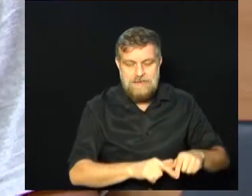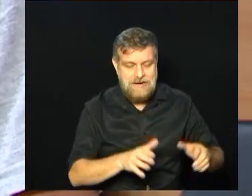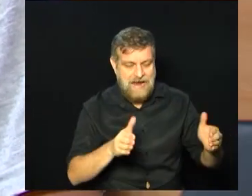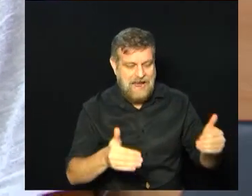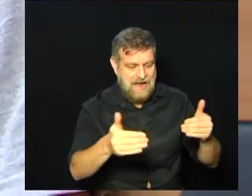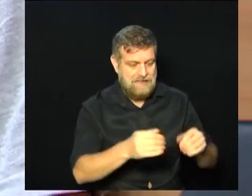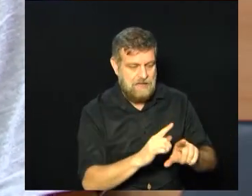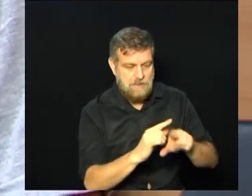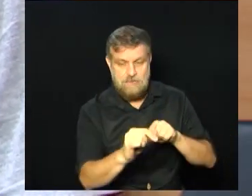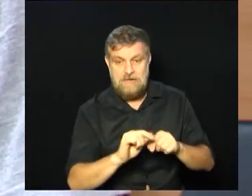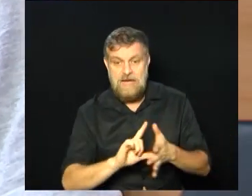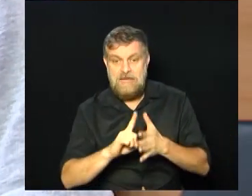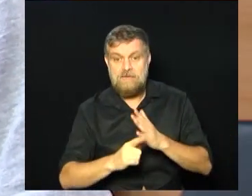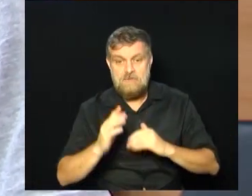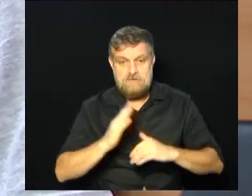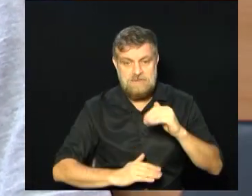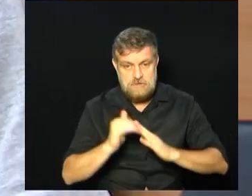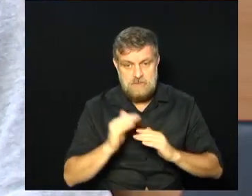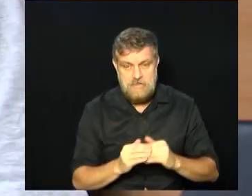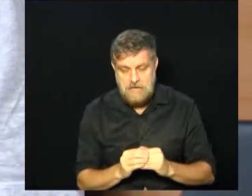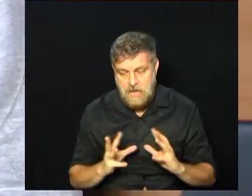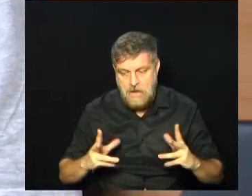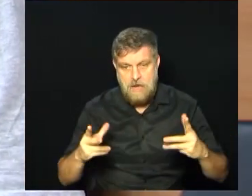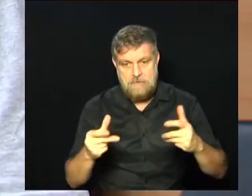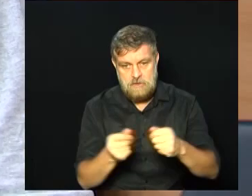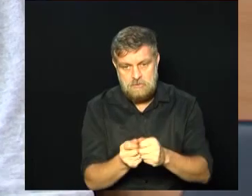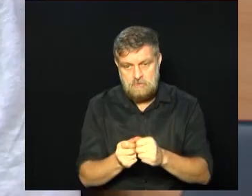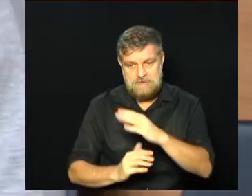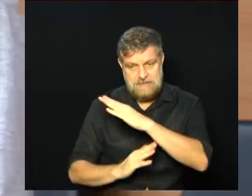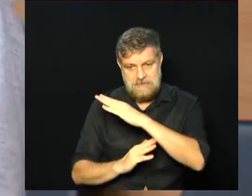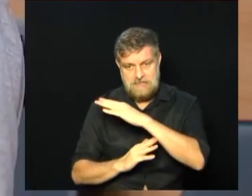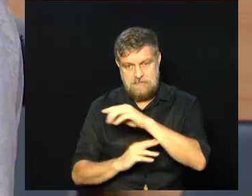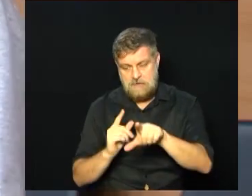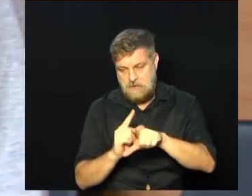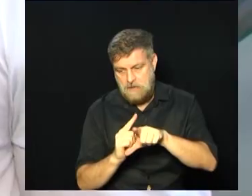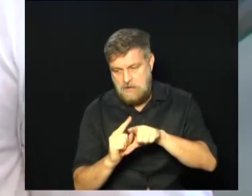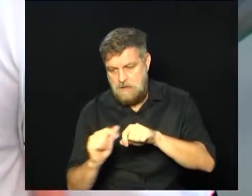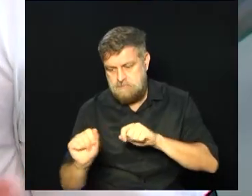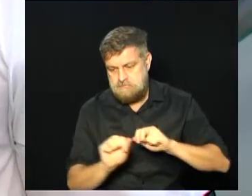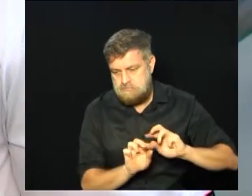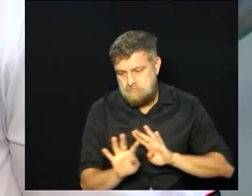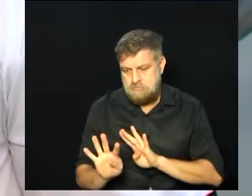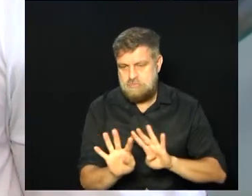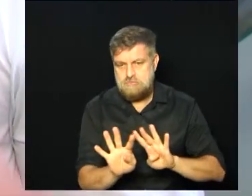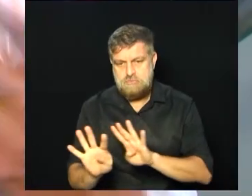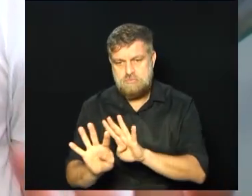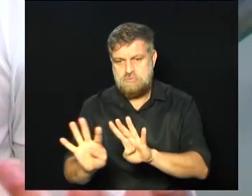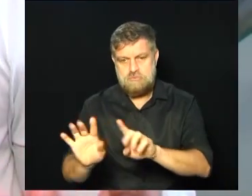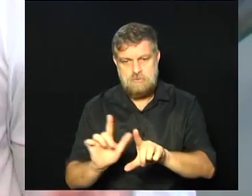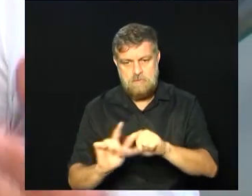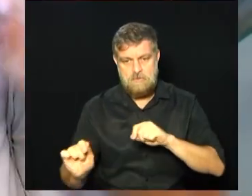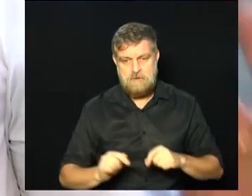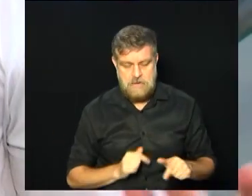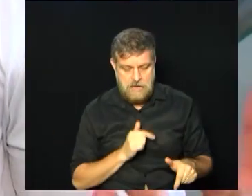vai agir para todo o conjunto da Câmara que saia de forma organizada. É um trabalho em equipe, é um